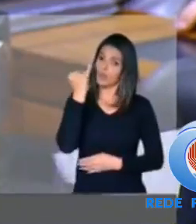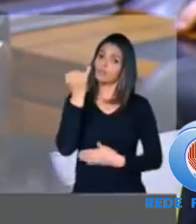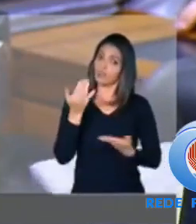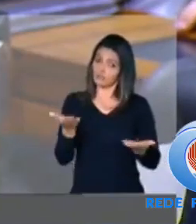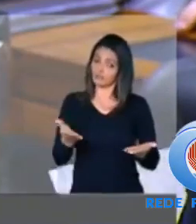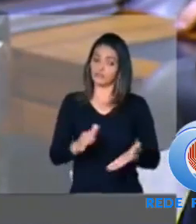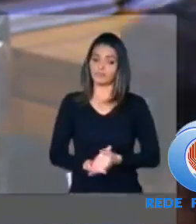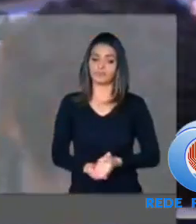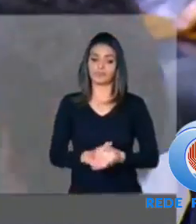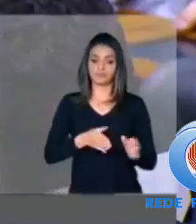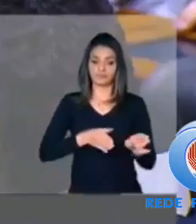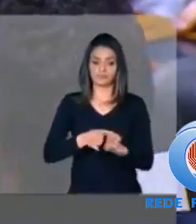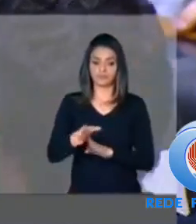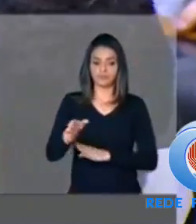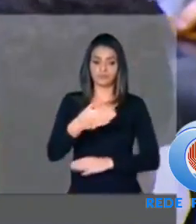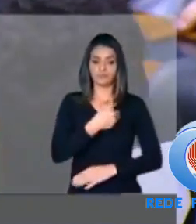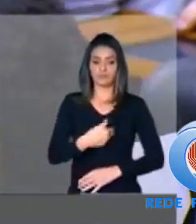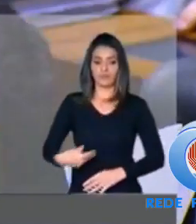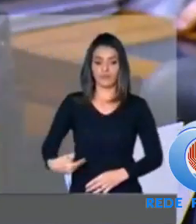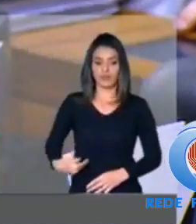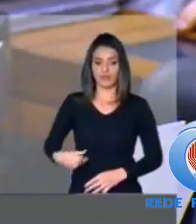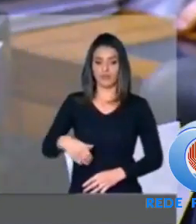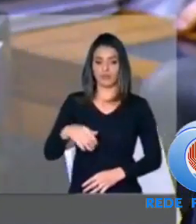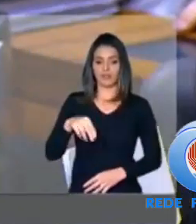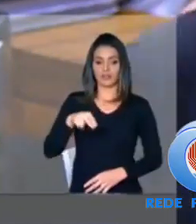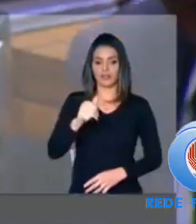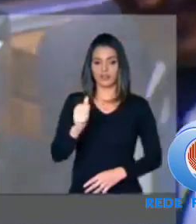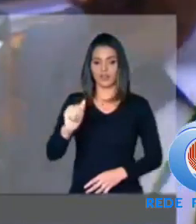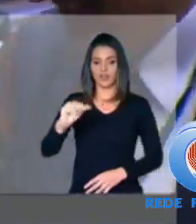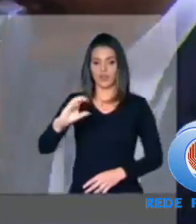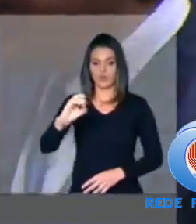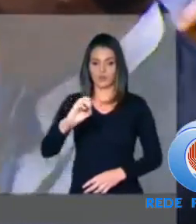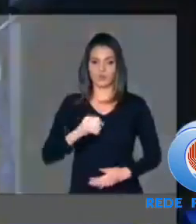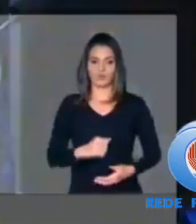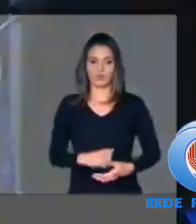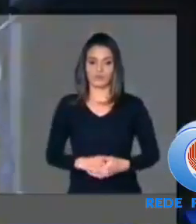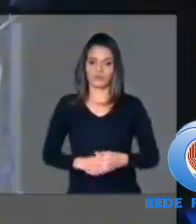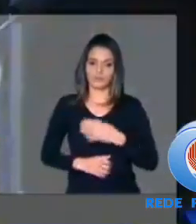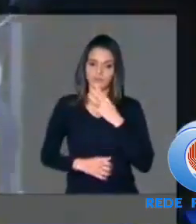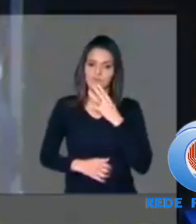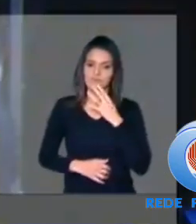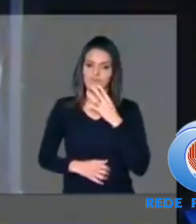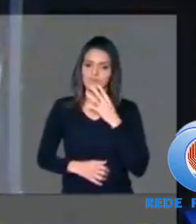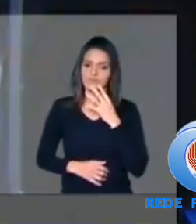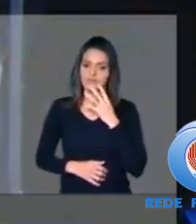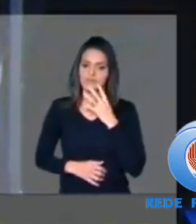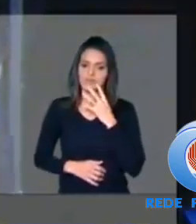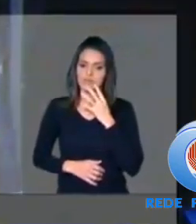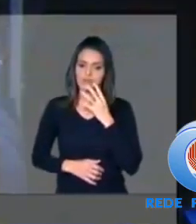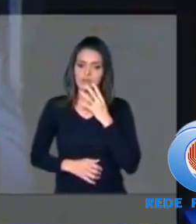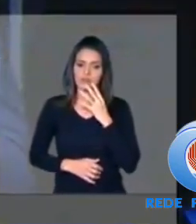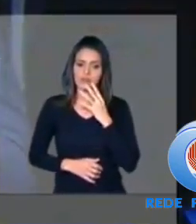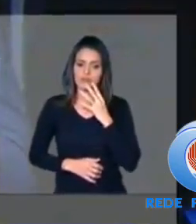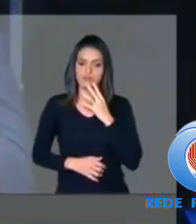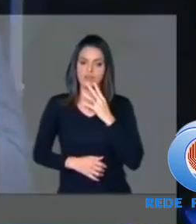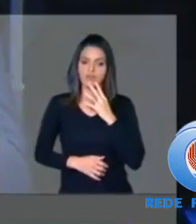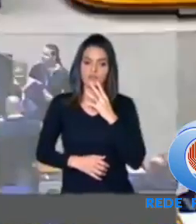valia. Encaminhando pelo governo, o governo encaminha não, senhor presidente. Presidente. Presidente,